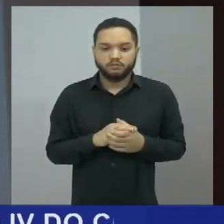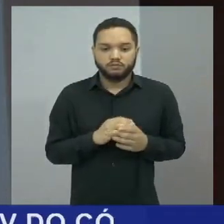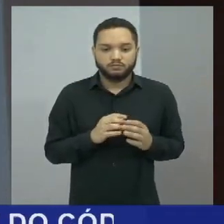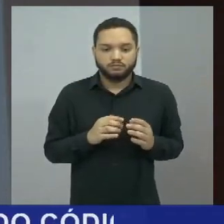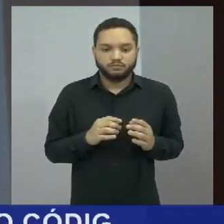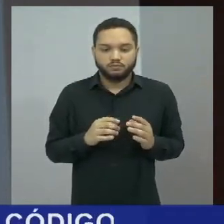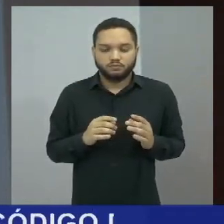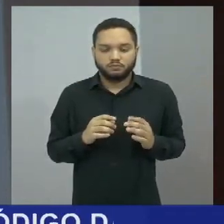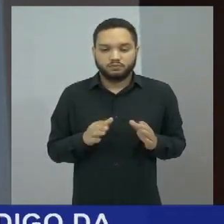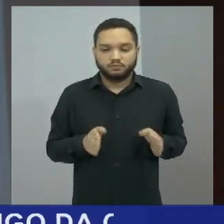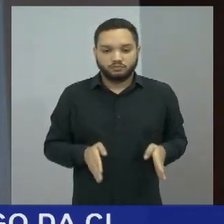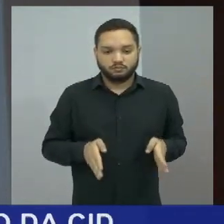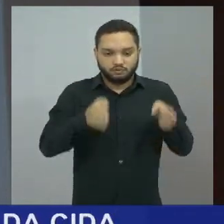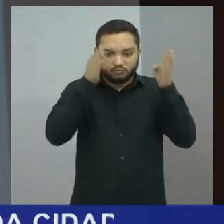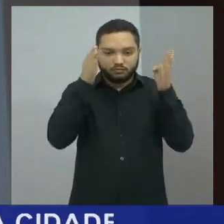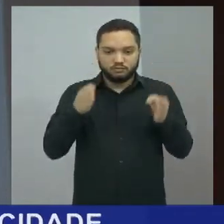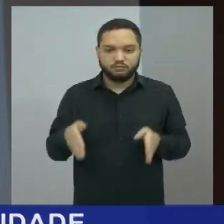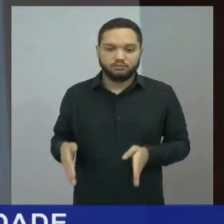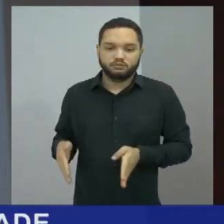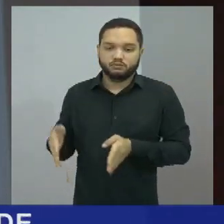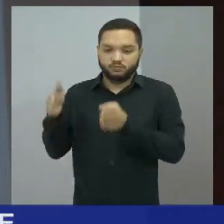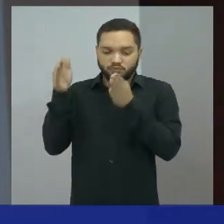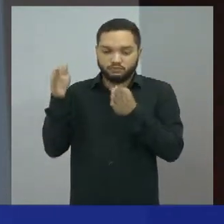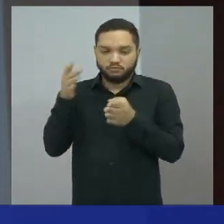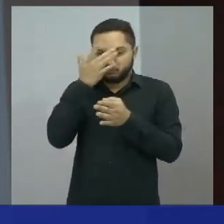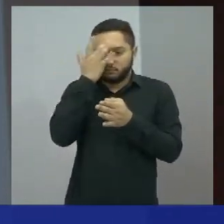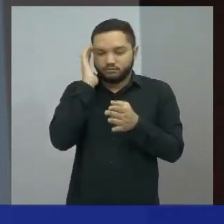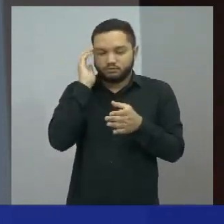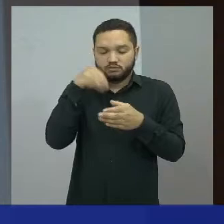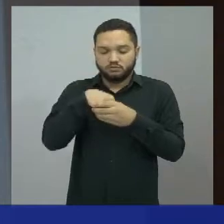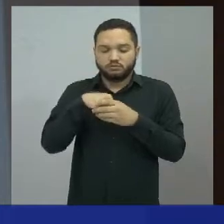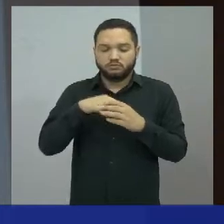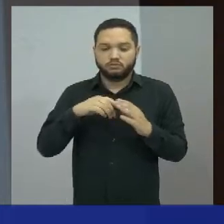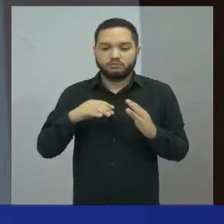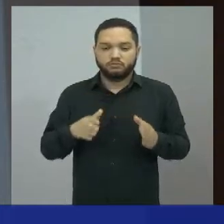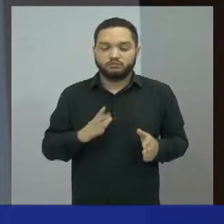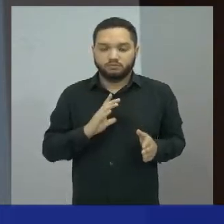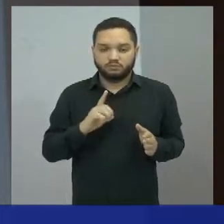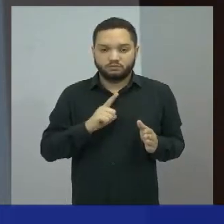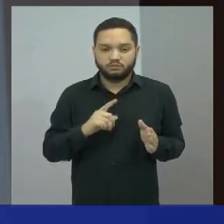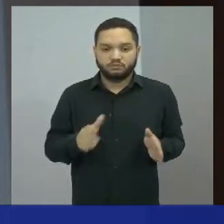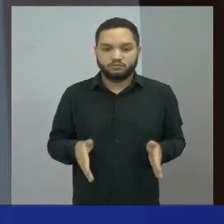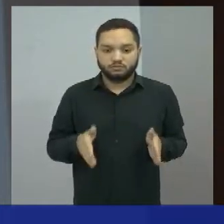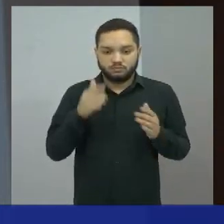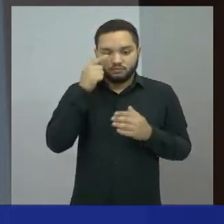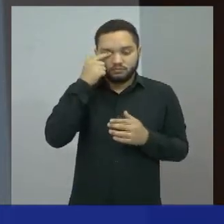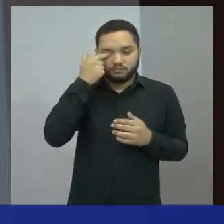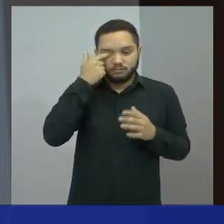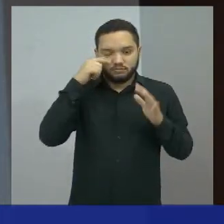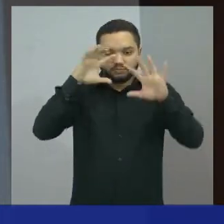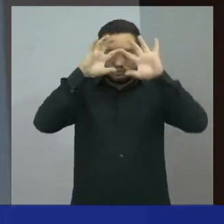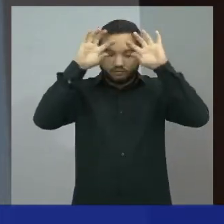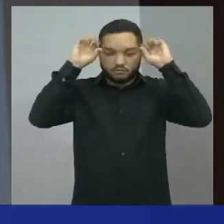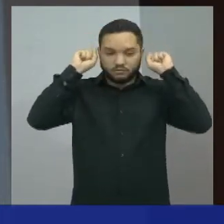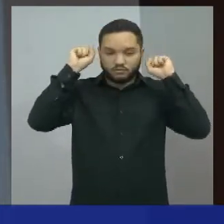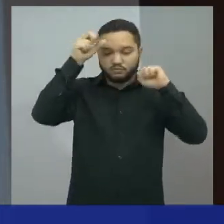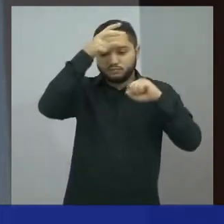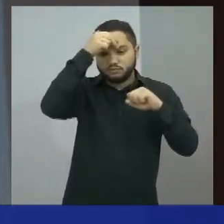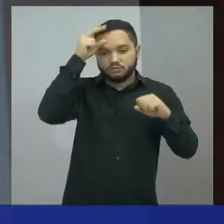condomínios, onde boa parte também da população vive e compartilha também a sua vida, os conselhos